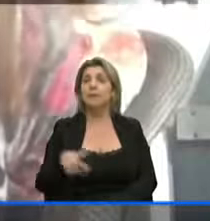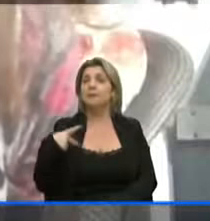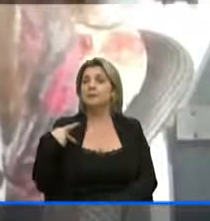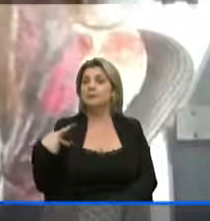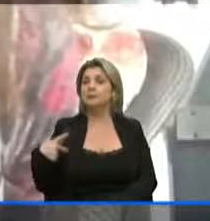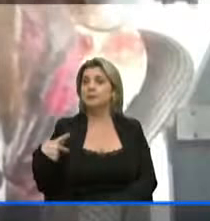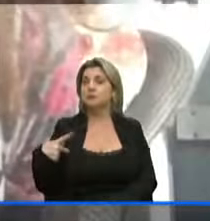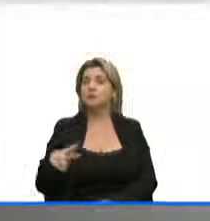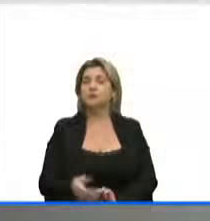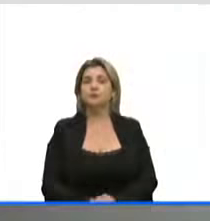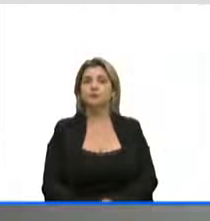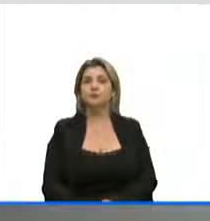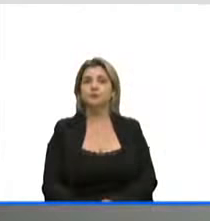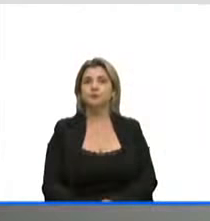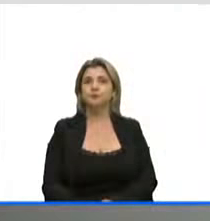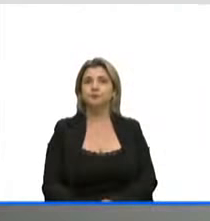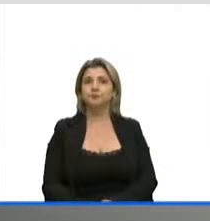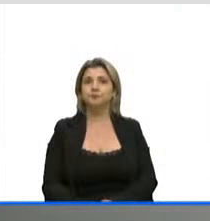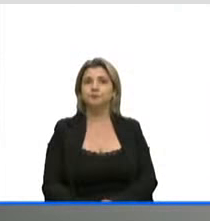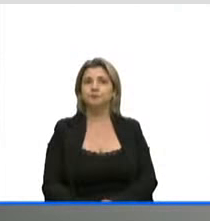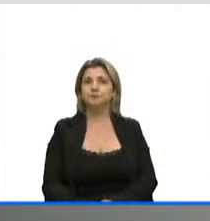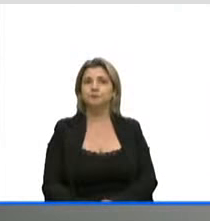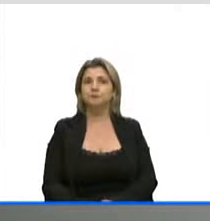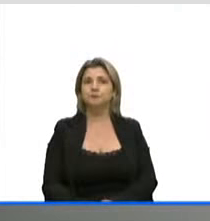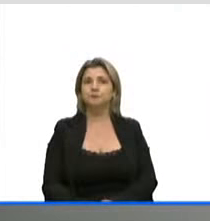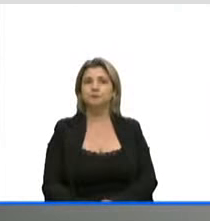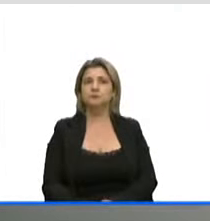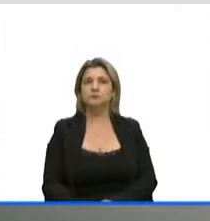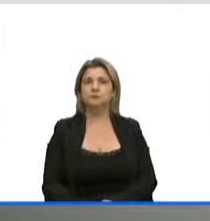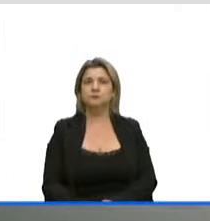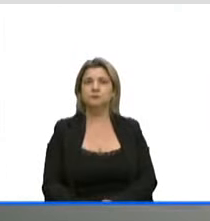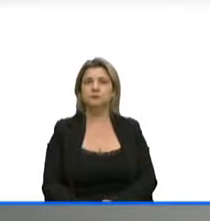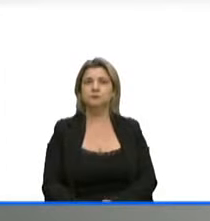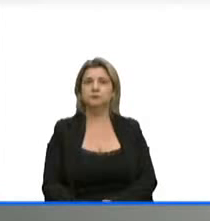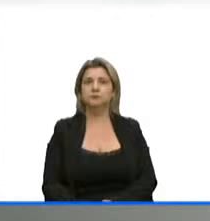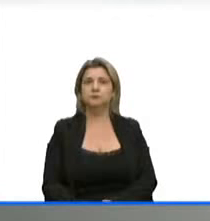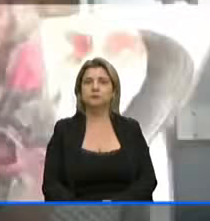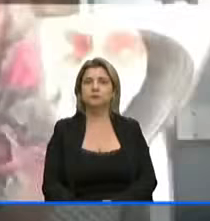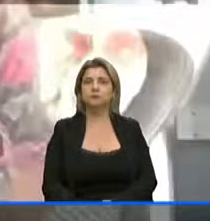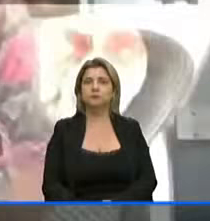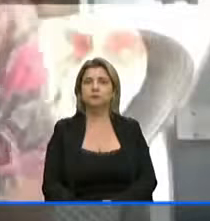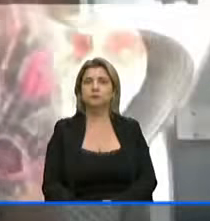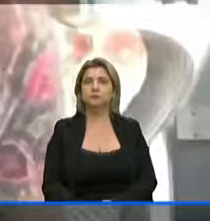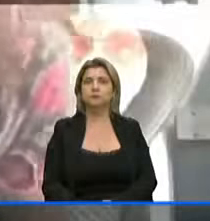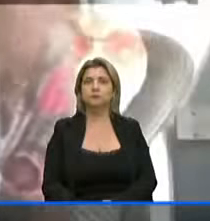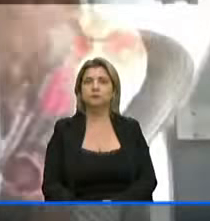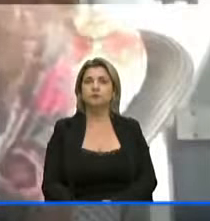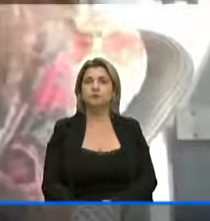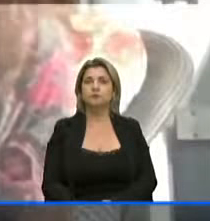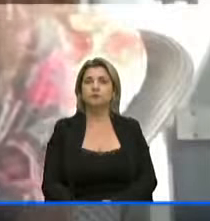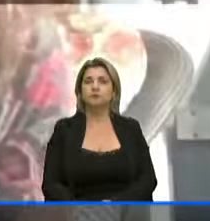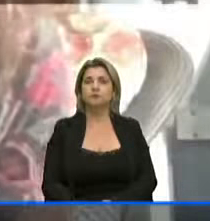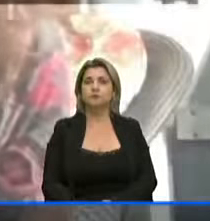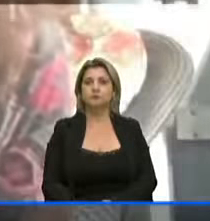Presidente? Por favor, sim. Oi. Bom dia, presidente. Bom